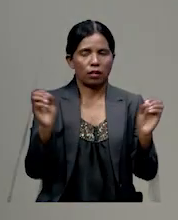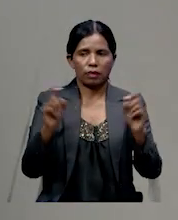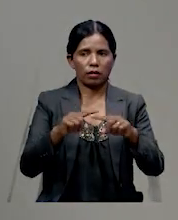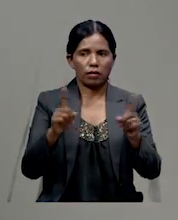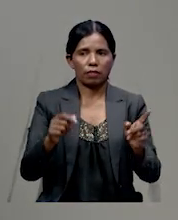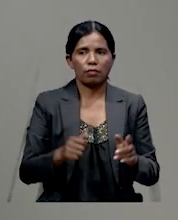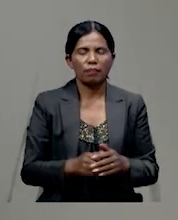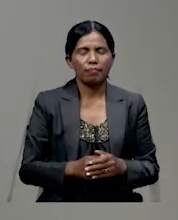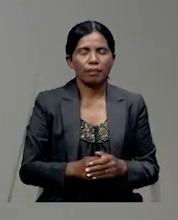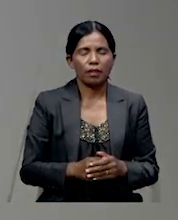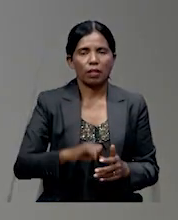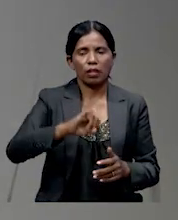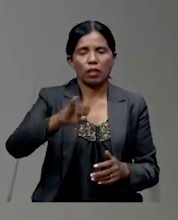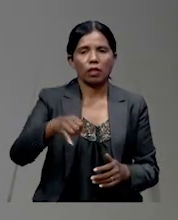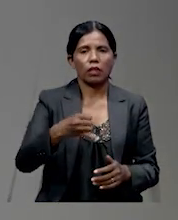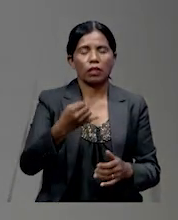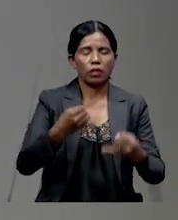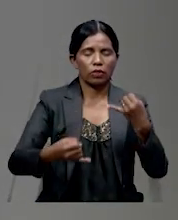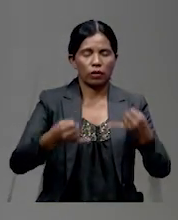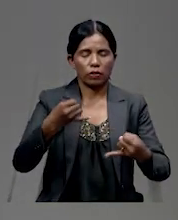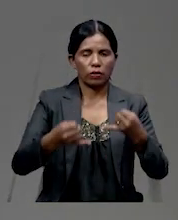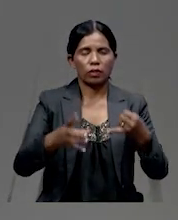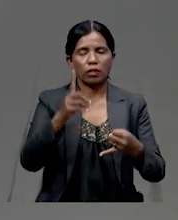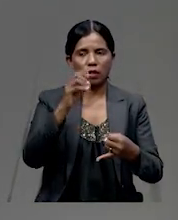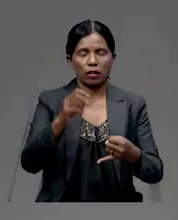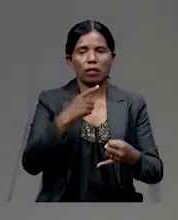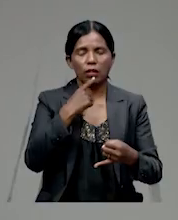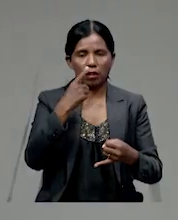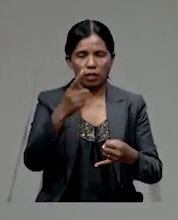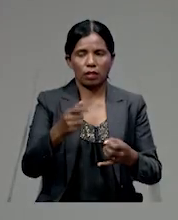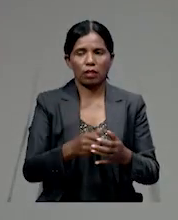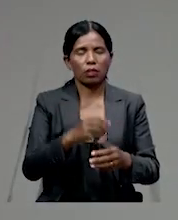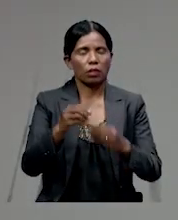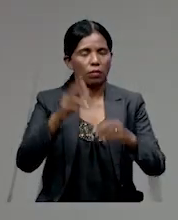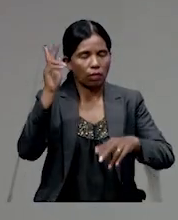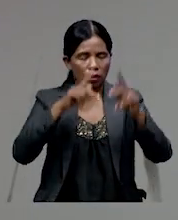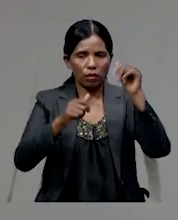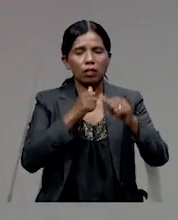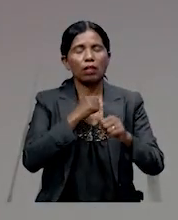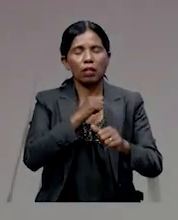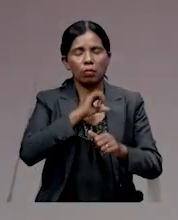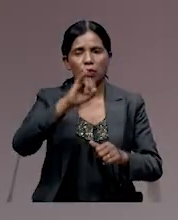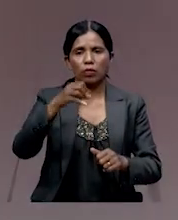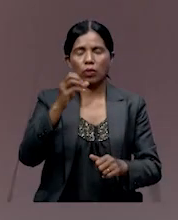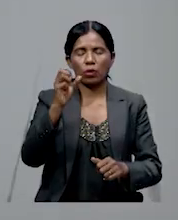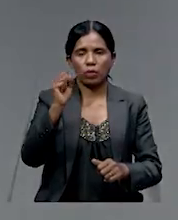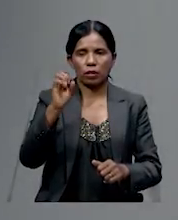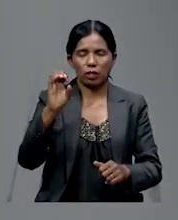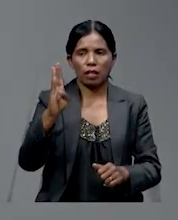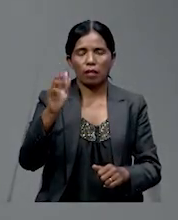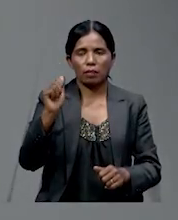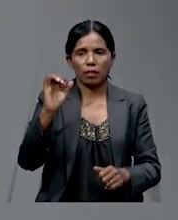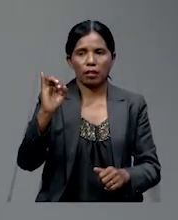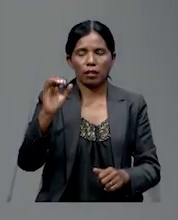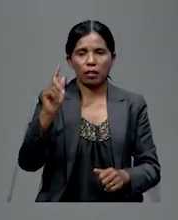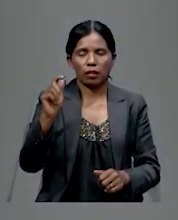dene, juiz administrador distrital Dili Afonso Carmona informa, kona bakazu Amu José Abitu, Casimiro ho José Bernardo